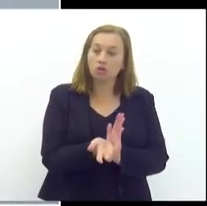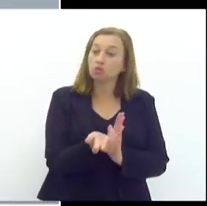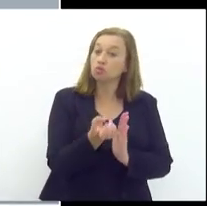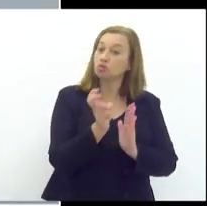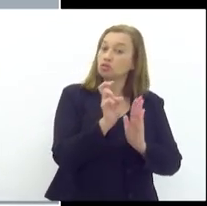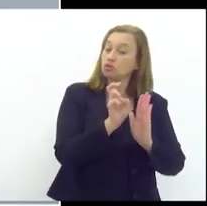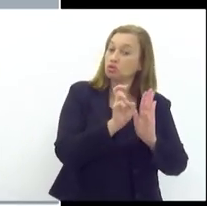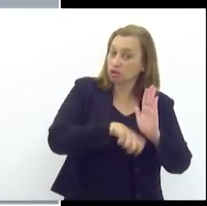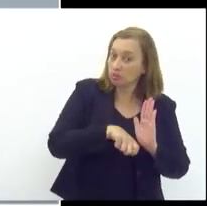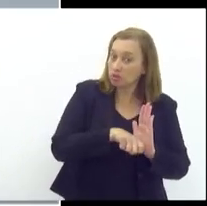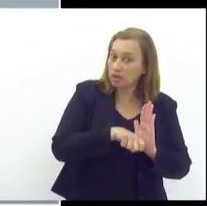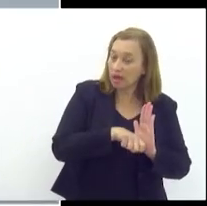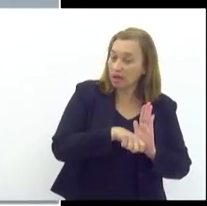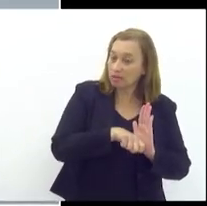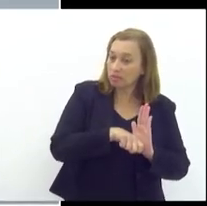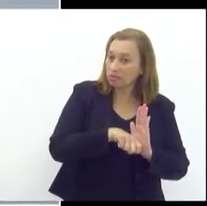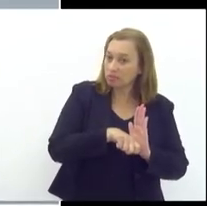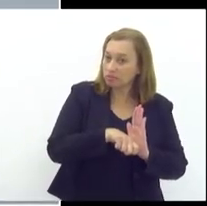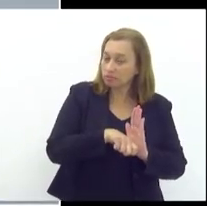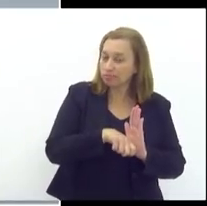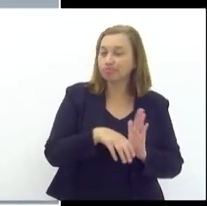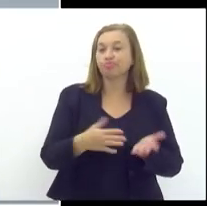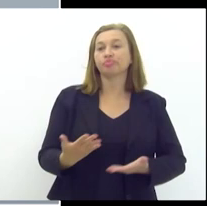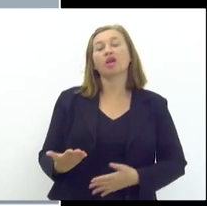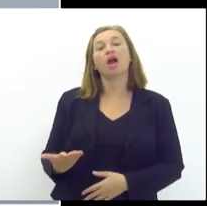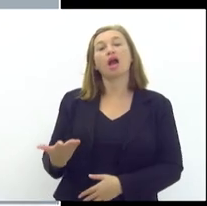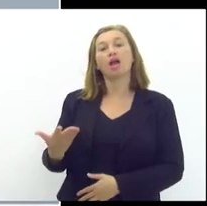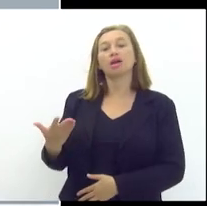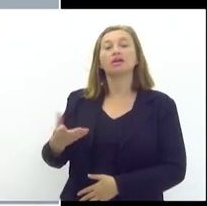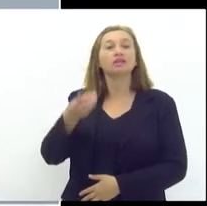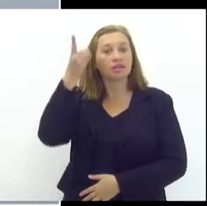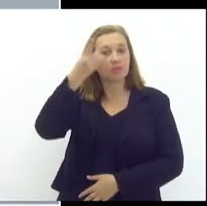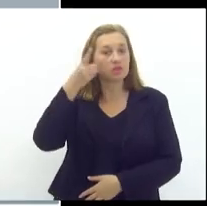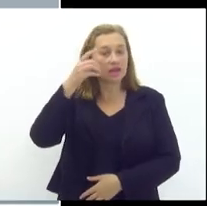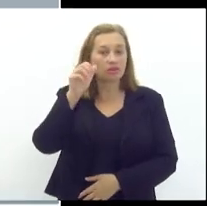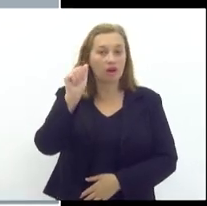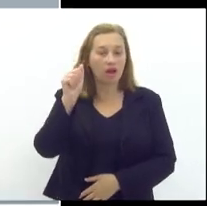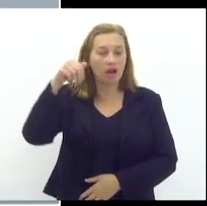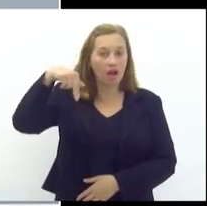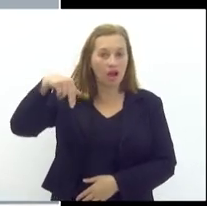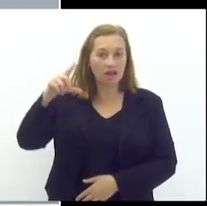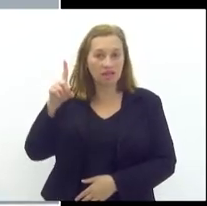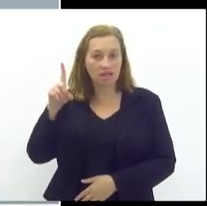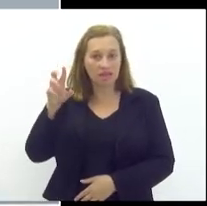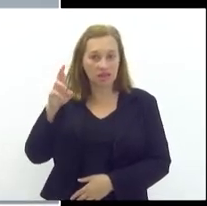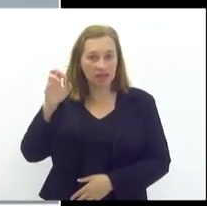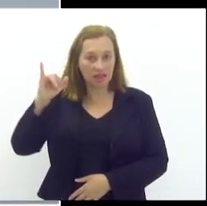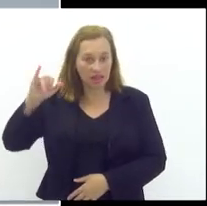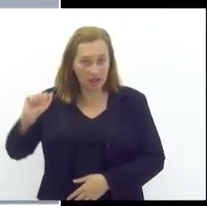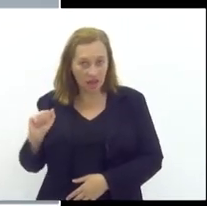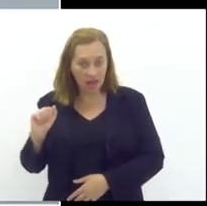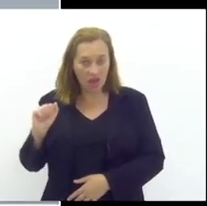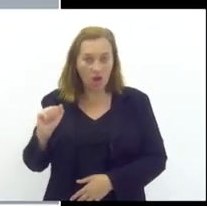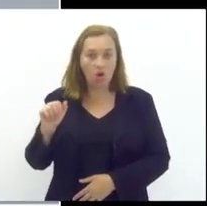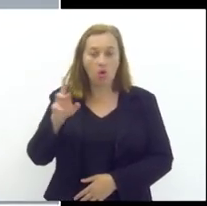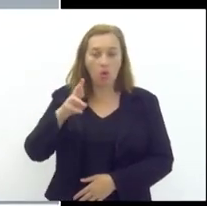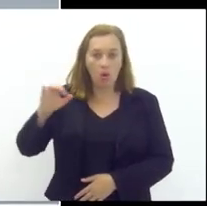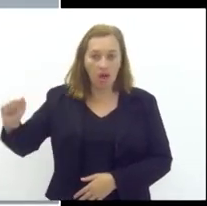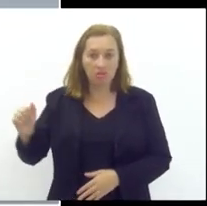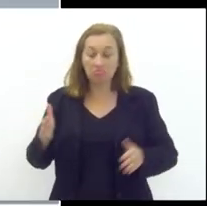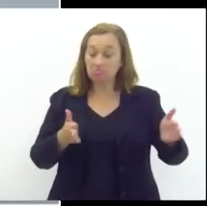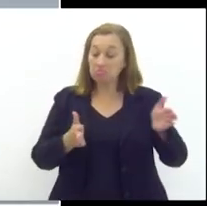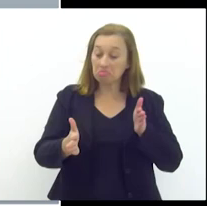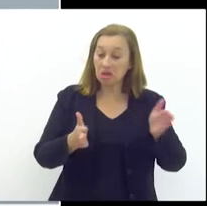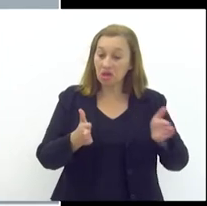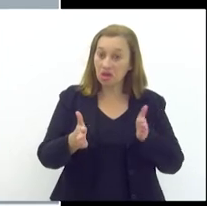frase cunhada aqui pelo meu Deputado André Correia no período de transição